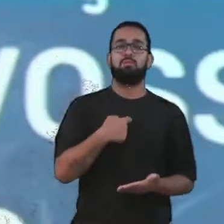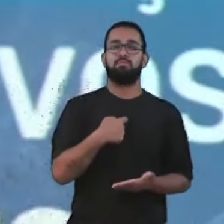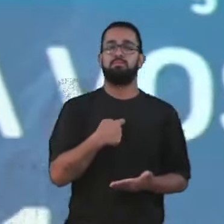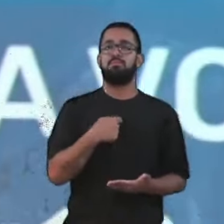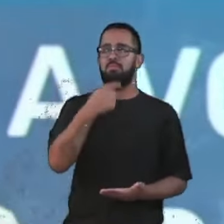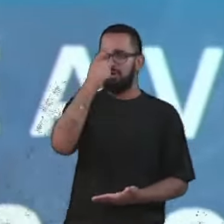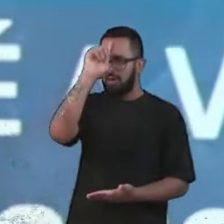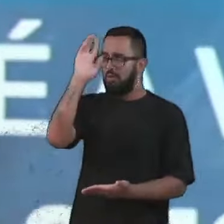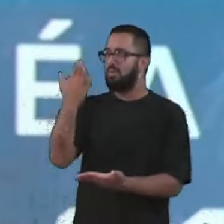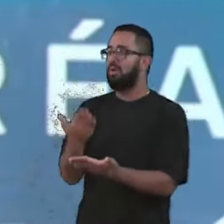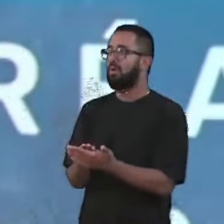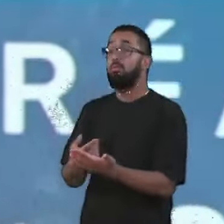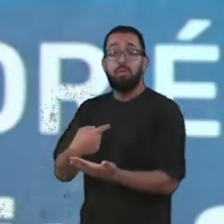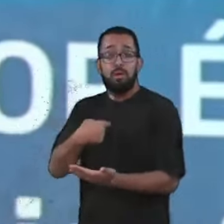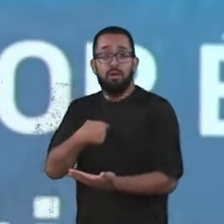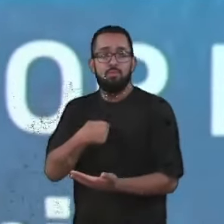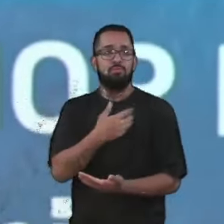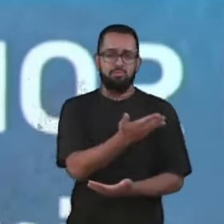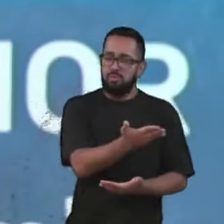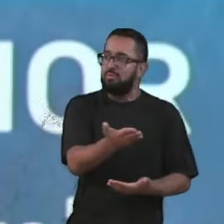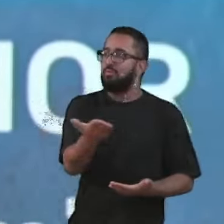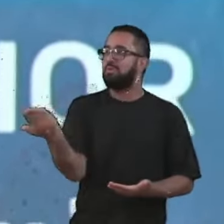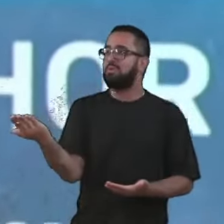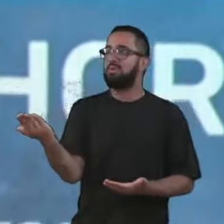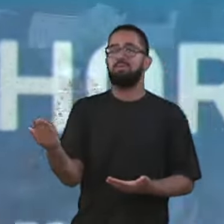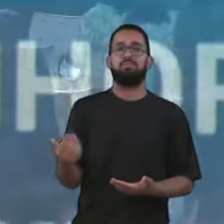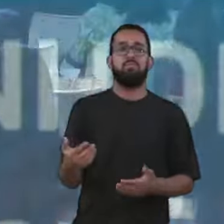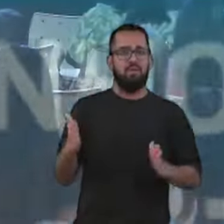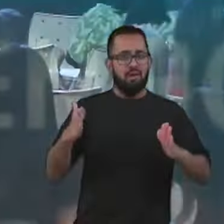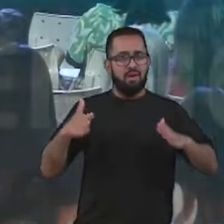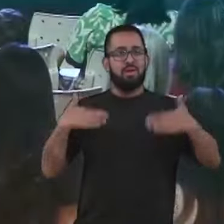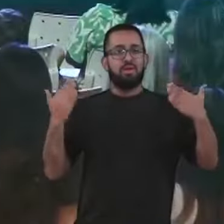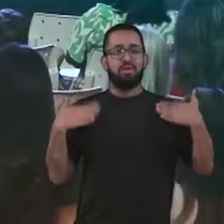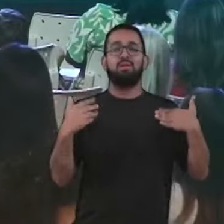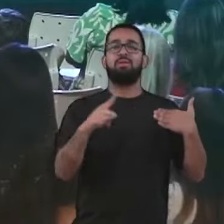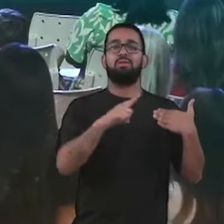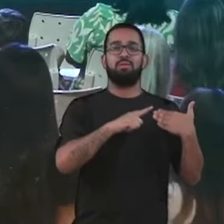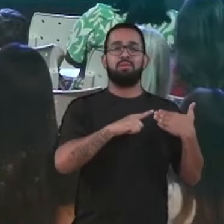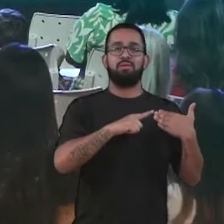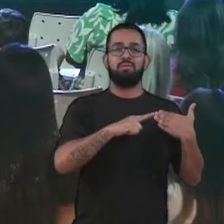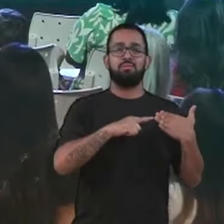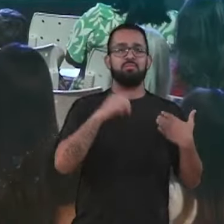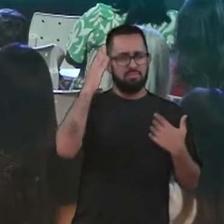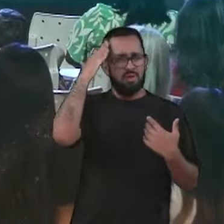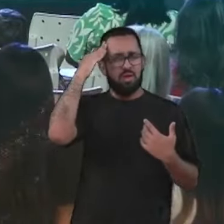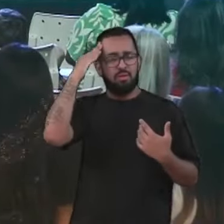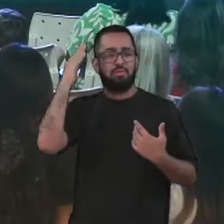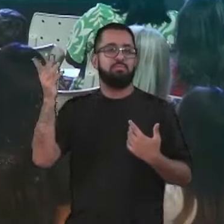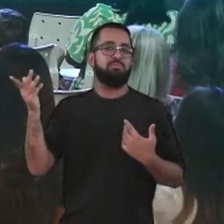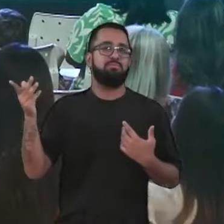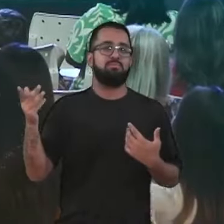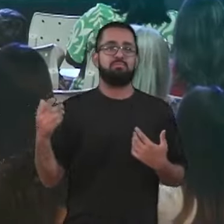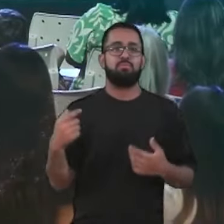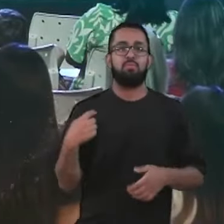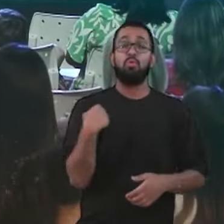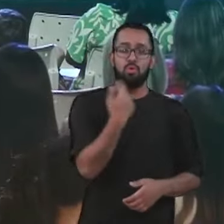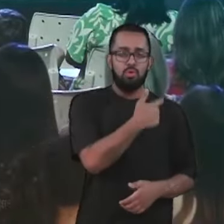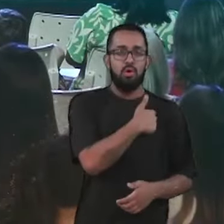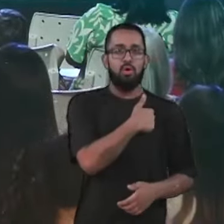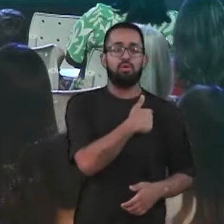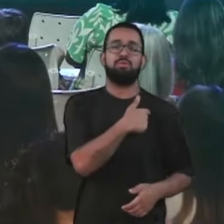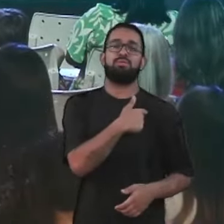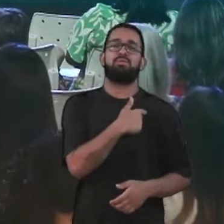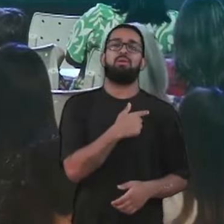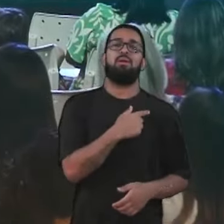eu seremos pessoas cheias de alegria? Não é porque a gente não passa por problema, não, nós passamos, nós